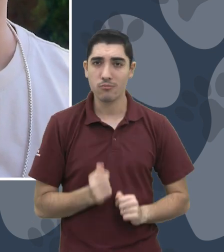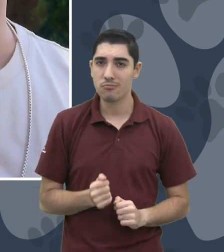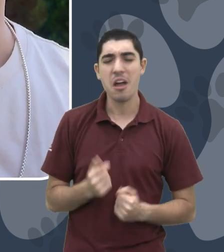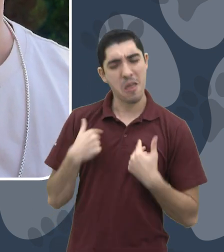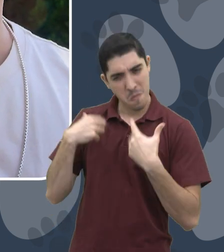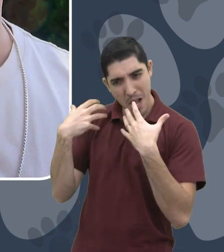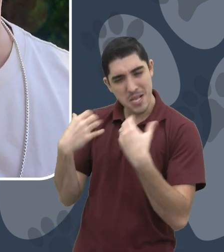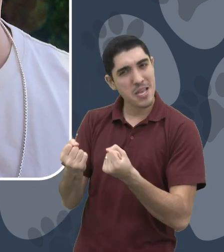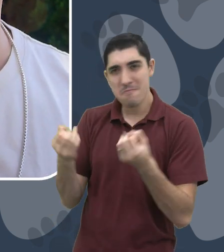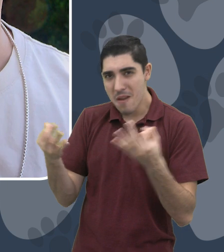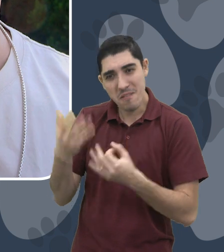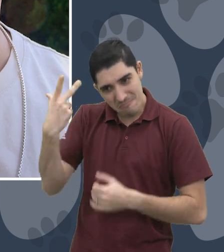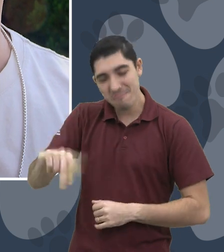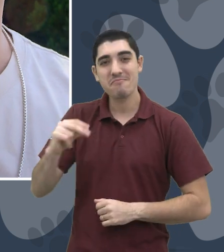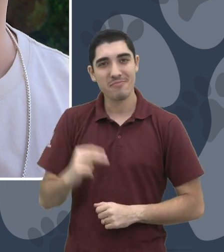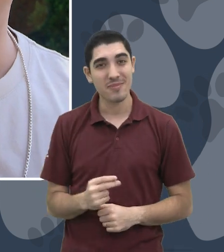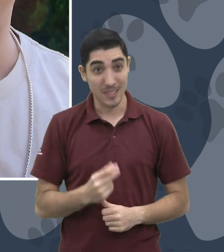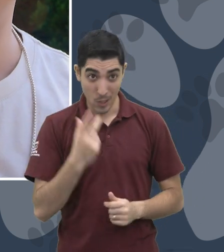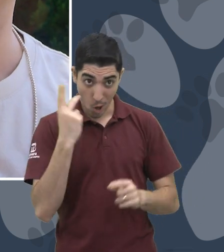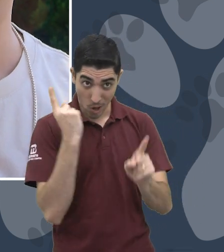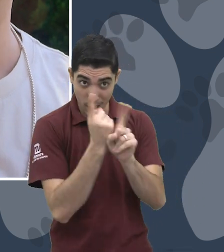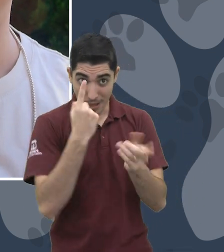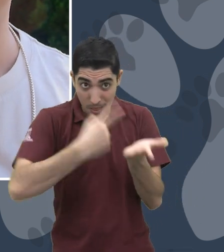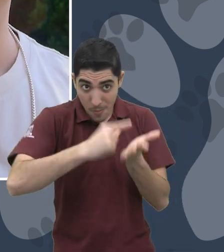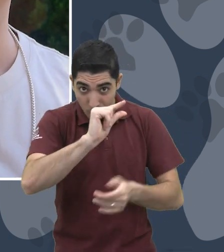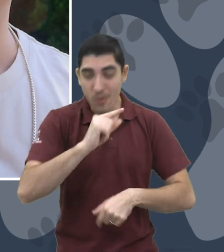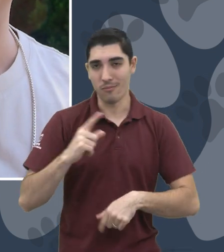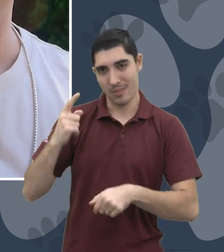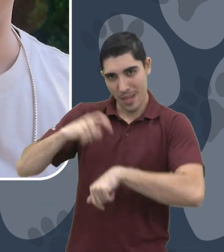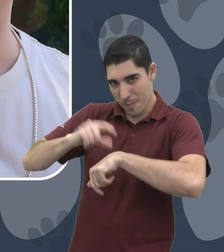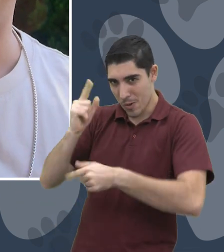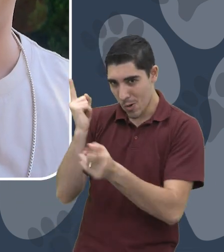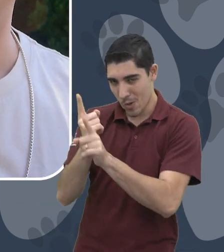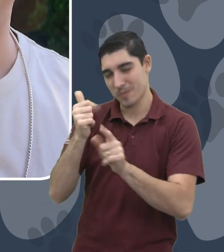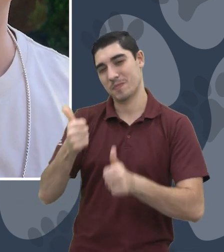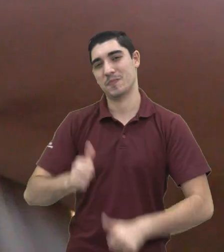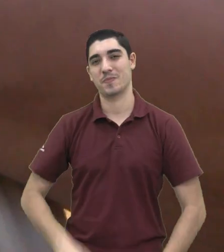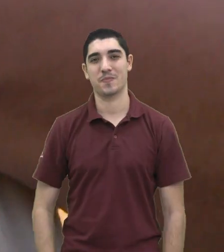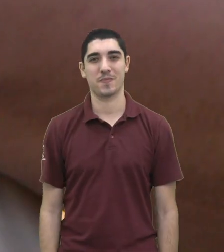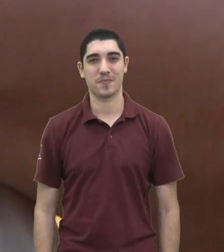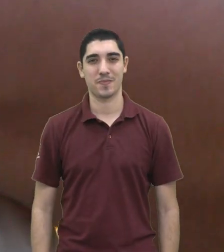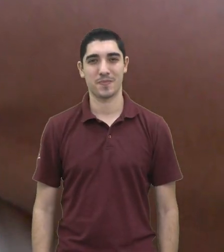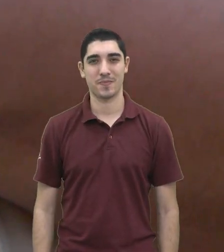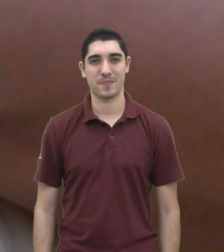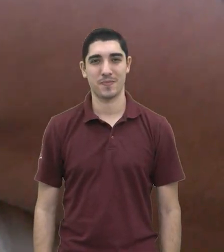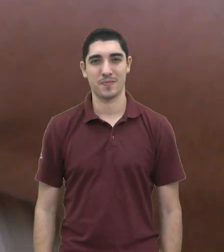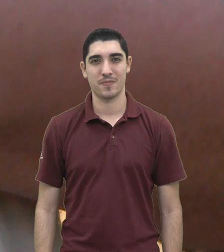você tem com esses bichinhos? Cara, ia ser perfeito. Bora? Show! Até já, então. Até já.